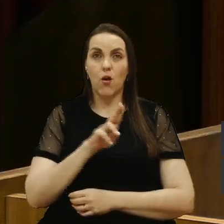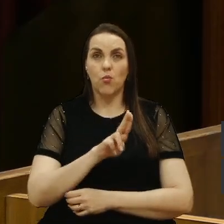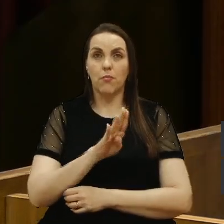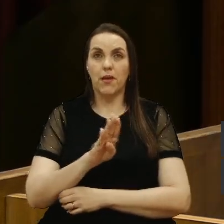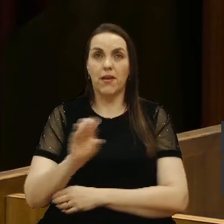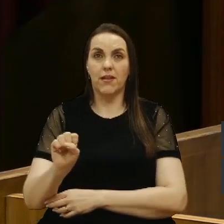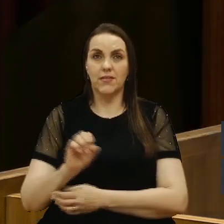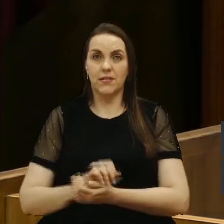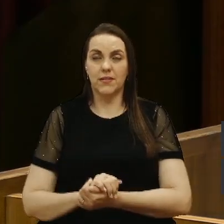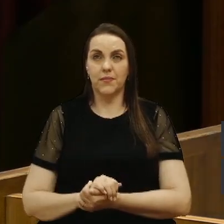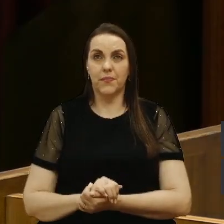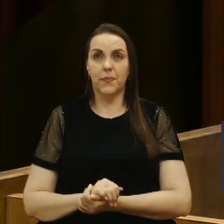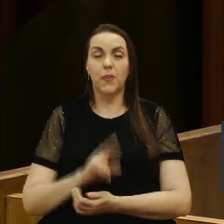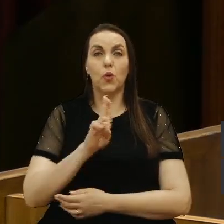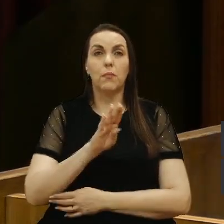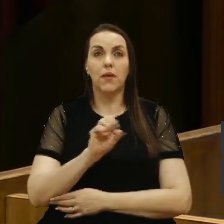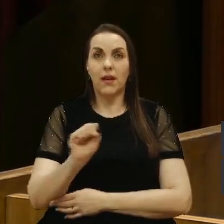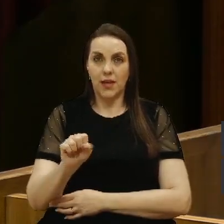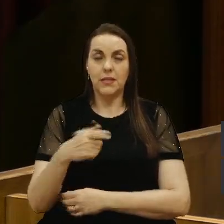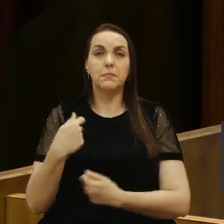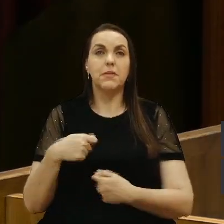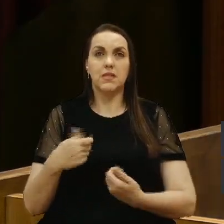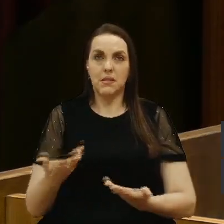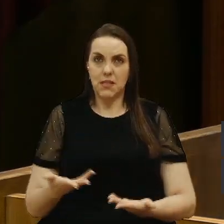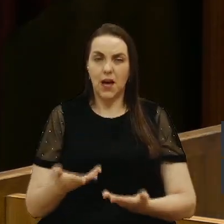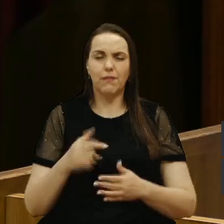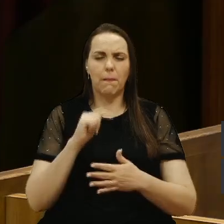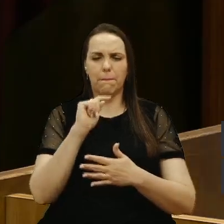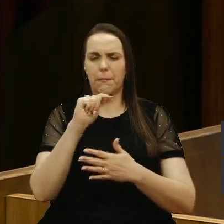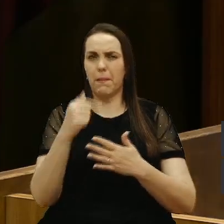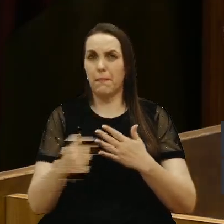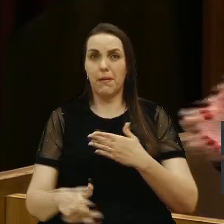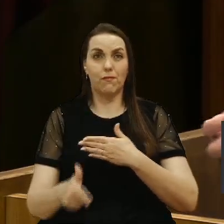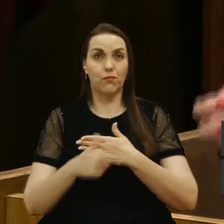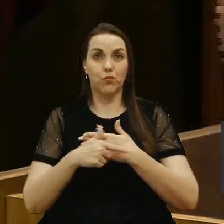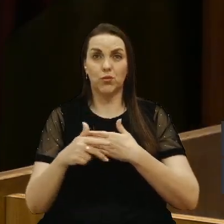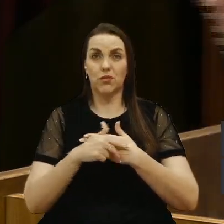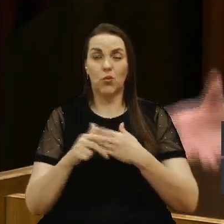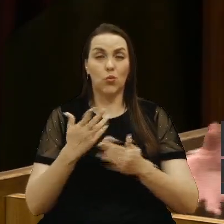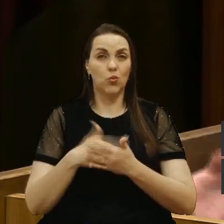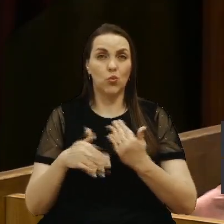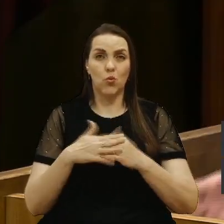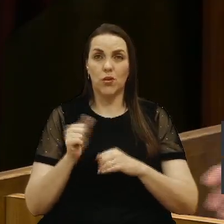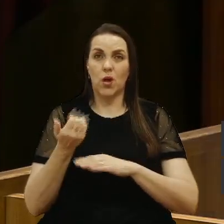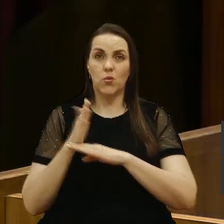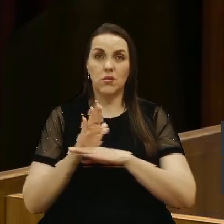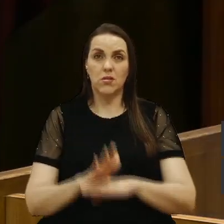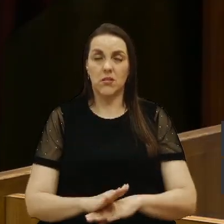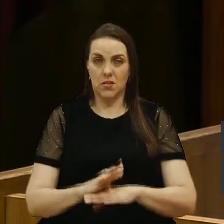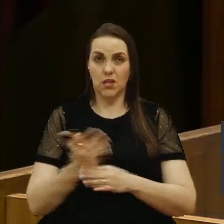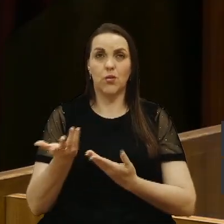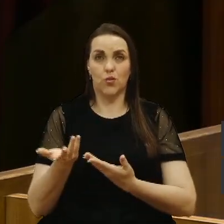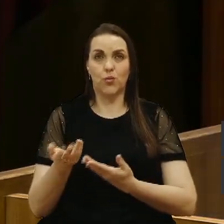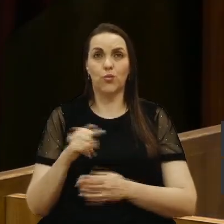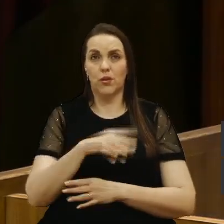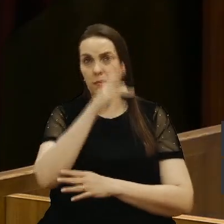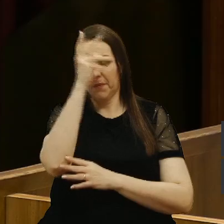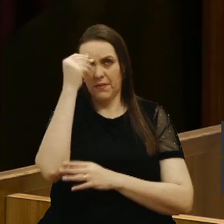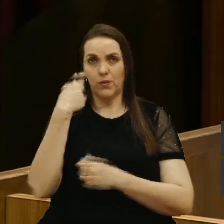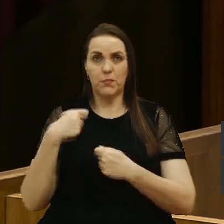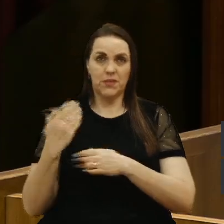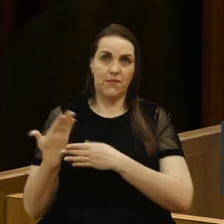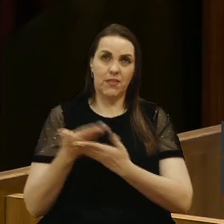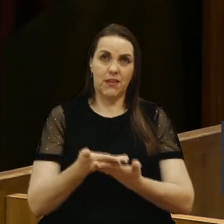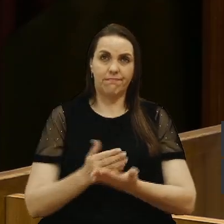UBS. E a UBS ela tinha que cumprir todo o papel de auxílio que o poder público deveria dar. Então, a